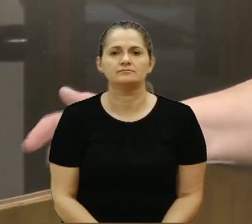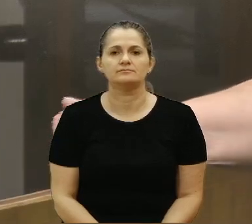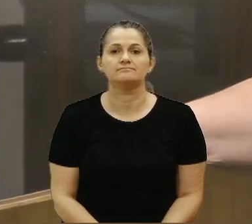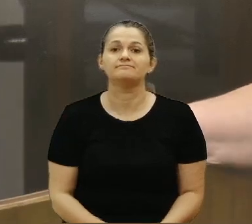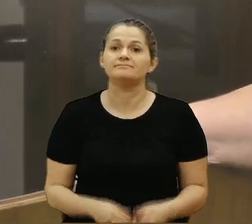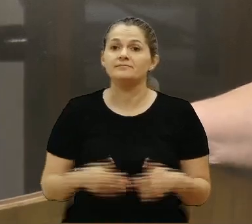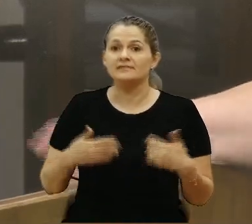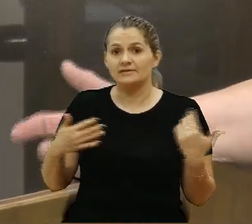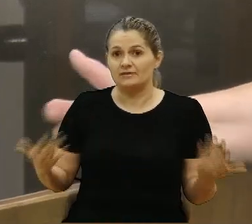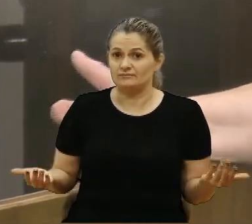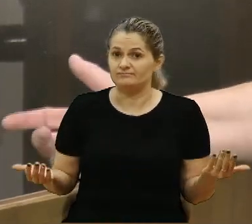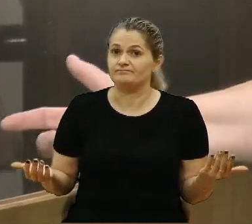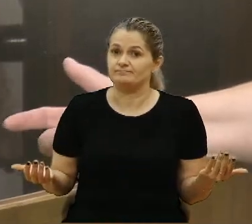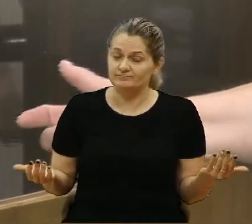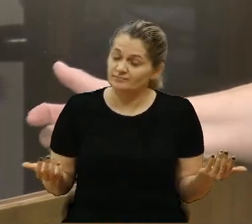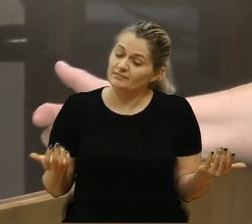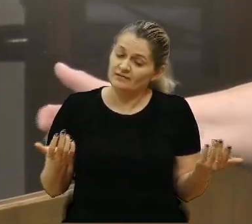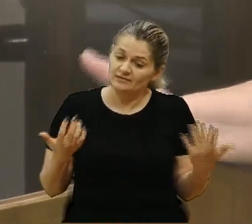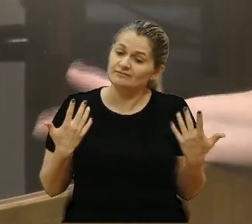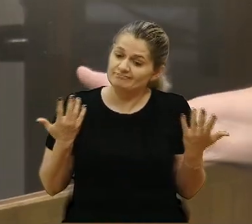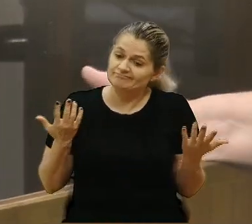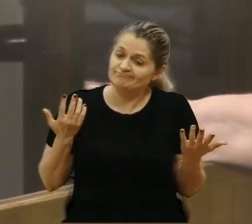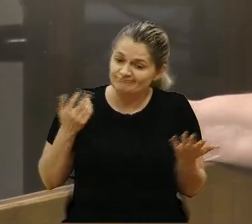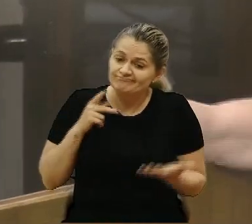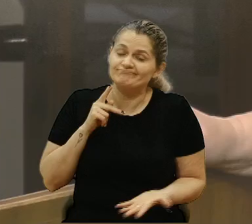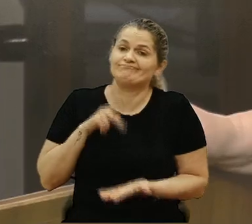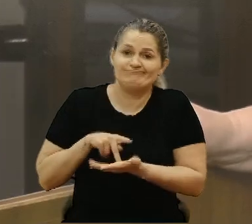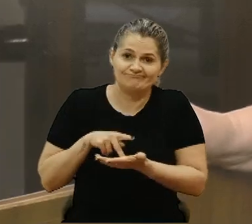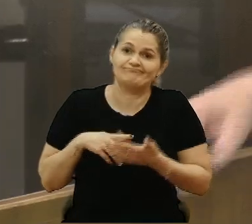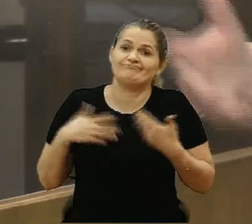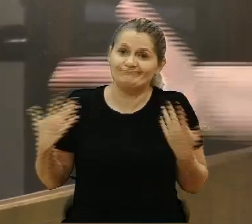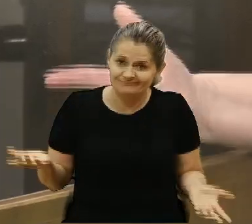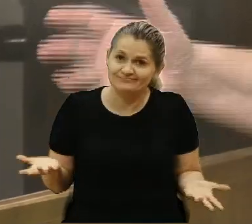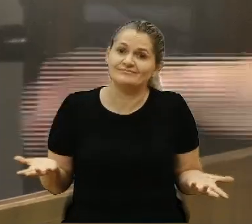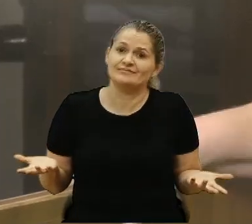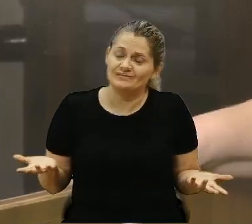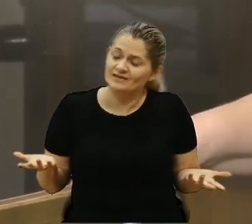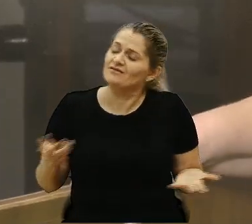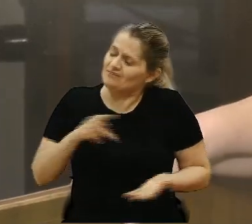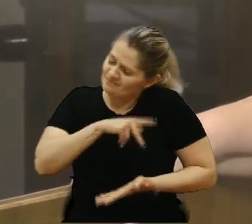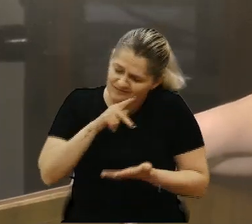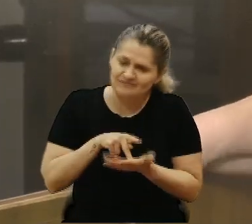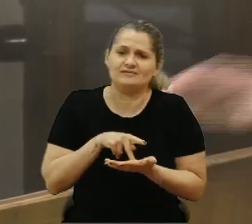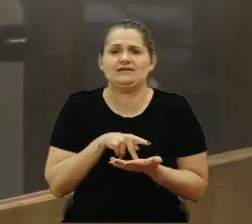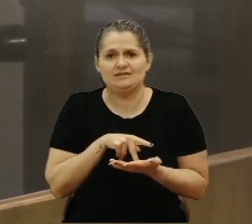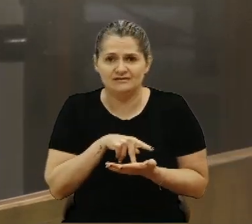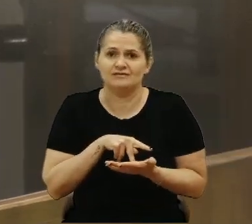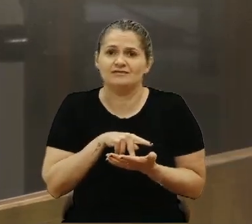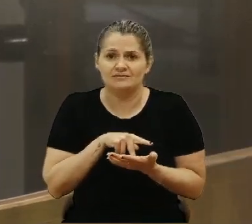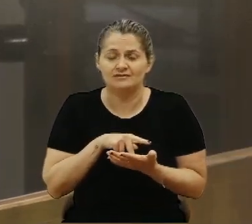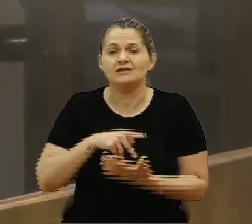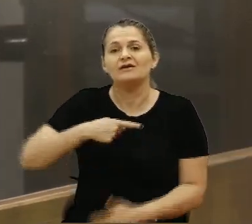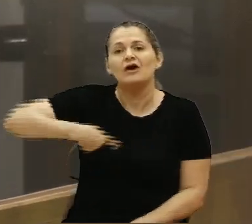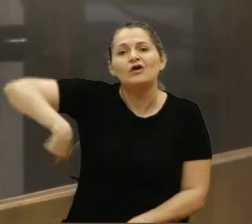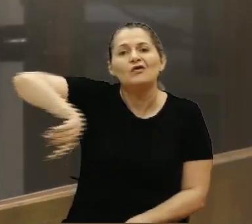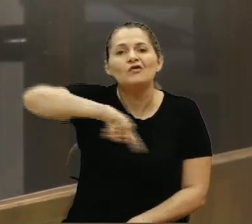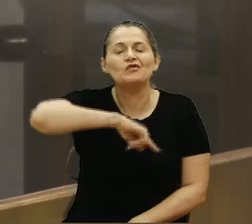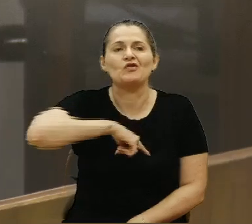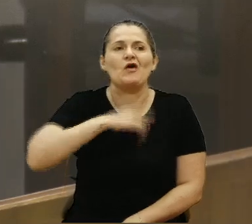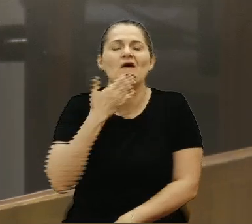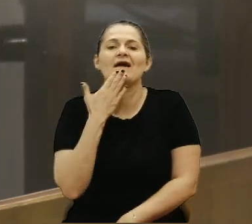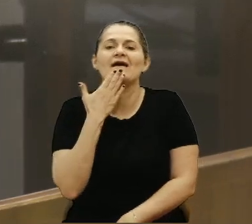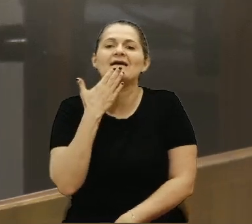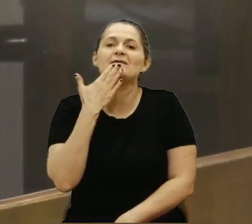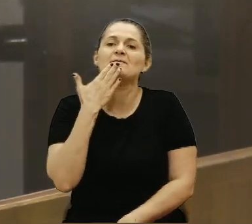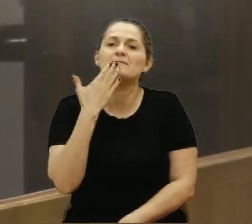Então, assim, na boa, entendeu? Na boa, gente. Na boa. Nós estamos assim,